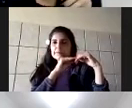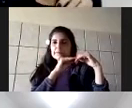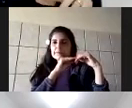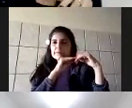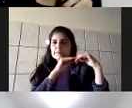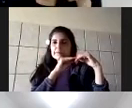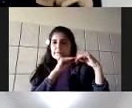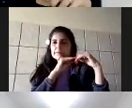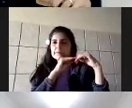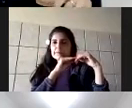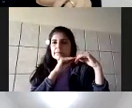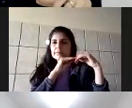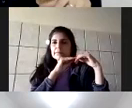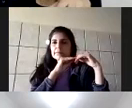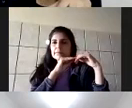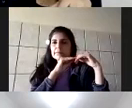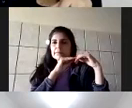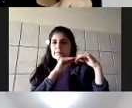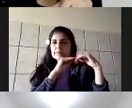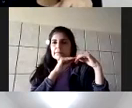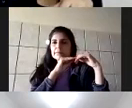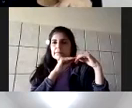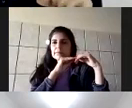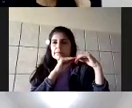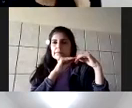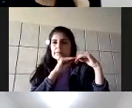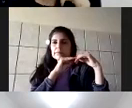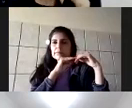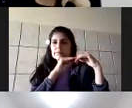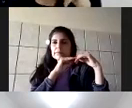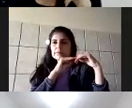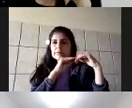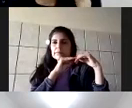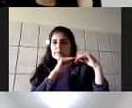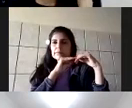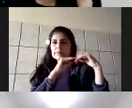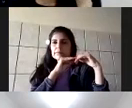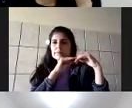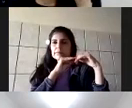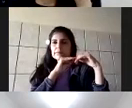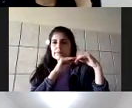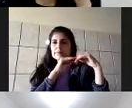é até maior, né? Chega a 70, quase 75% dos acidentes